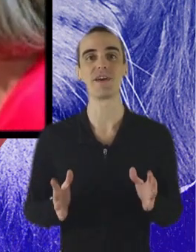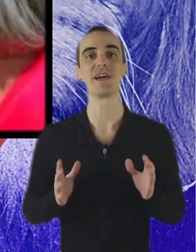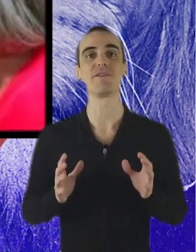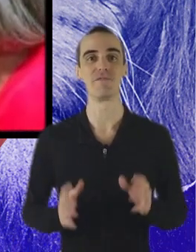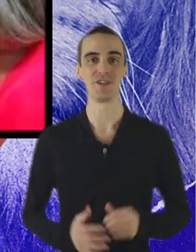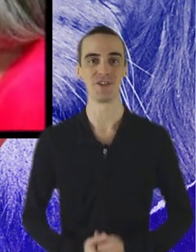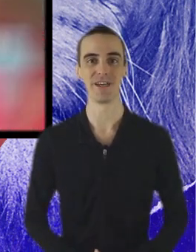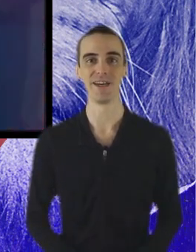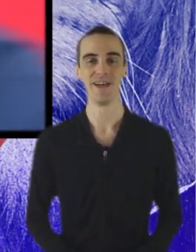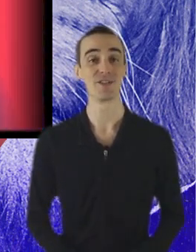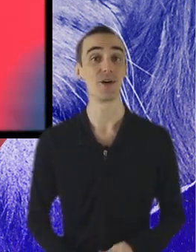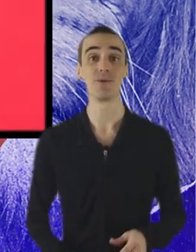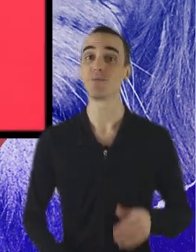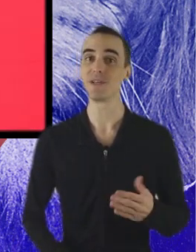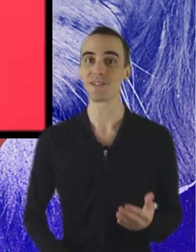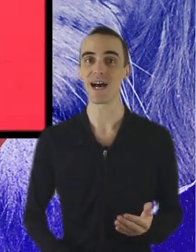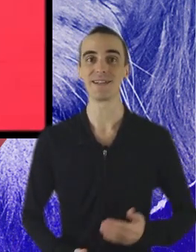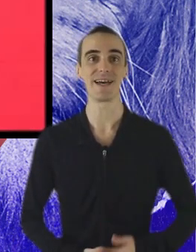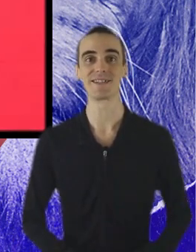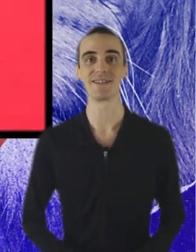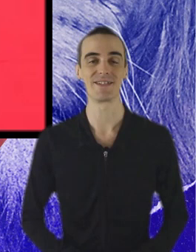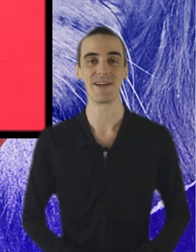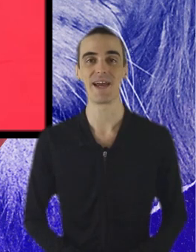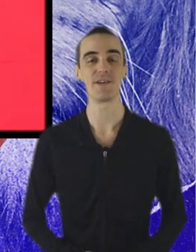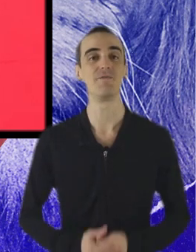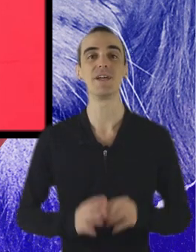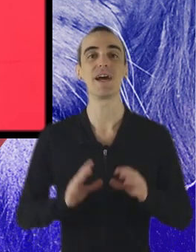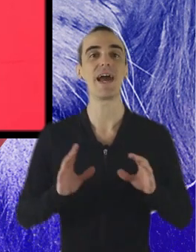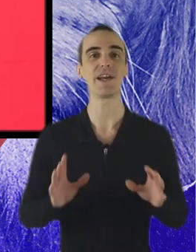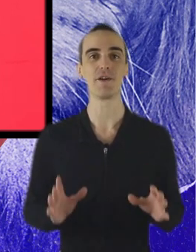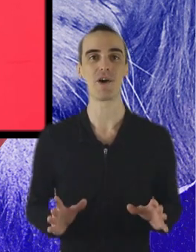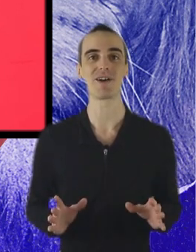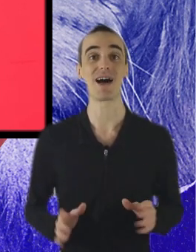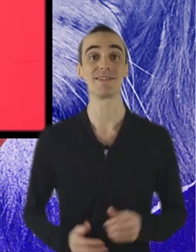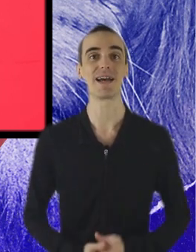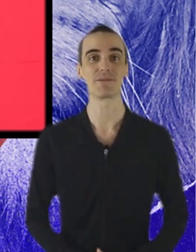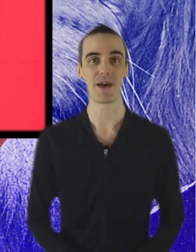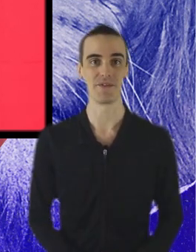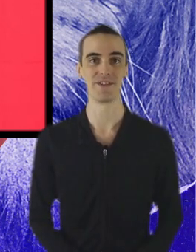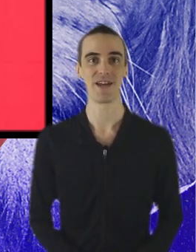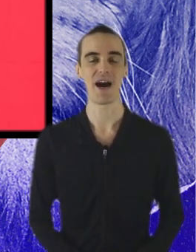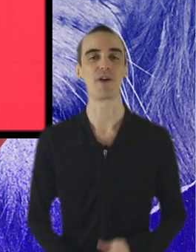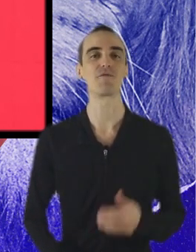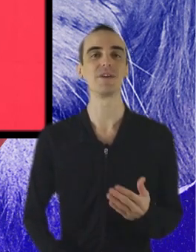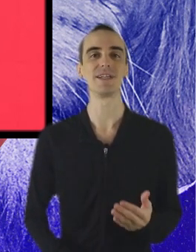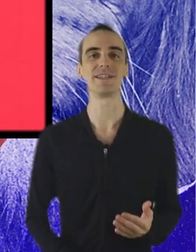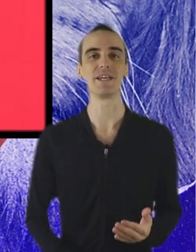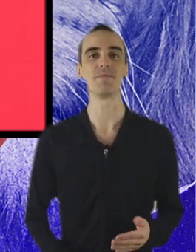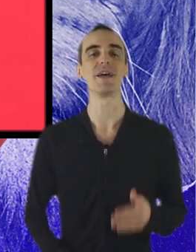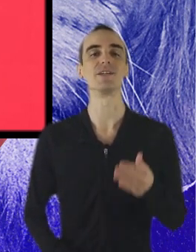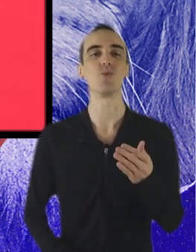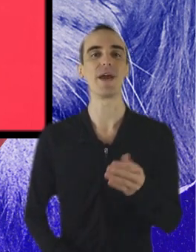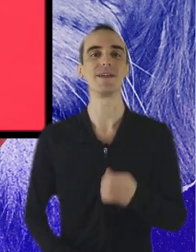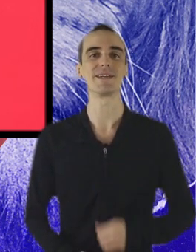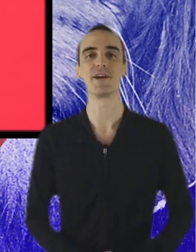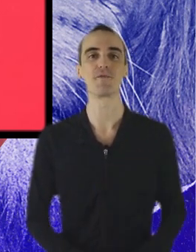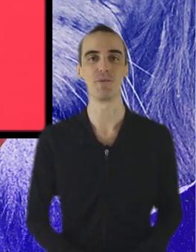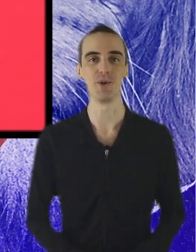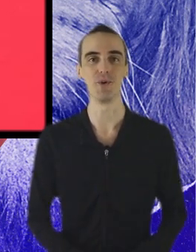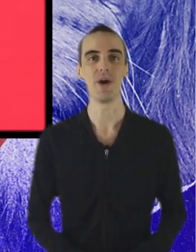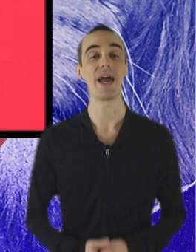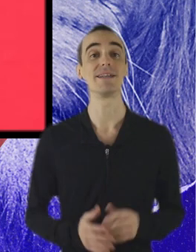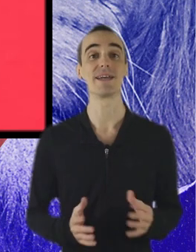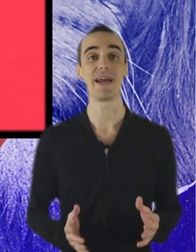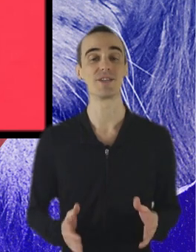mudar sua equipe. Flamengo já estava em outro patamar." Carlos Eduardo Lino explicou que os reforços do Flamengo na janela não chegam para assumirem